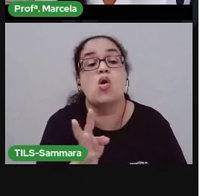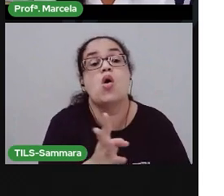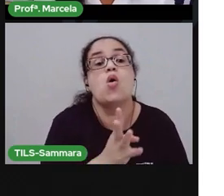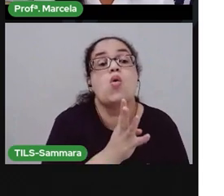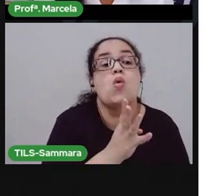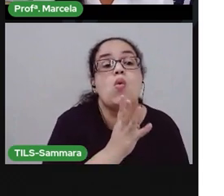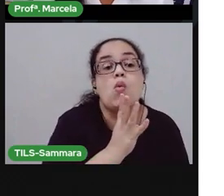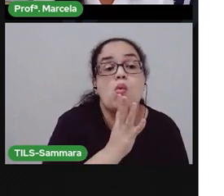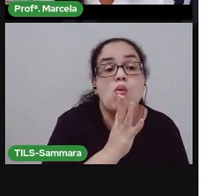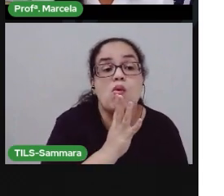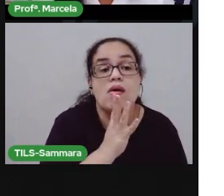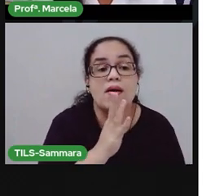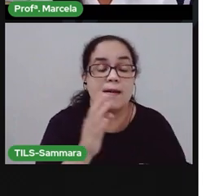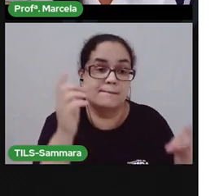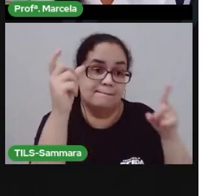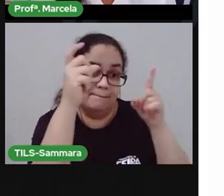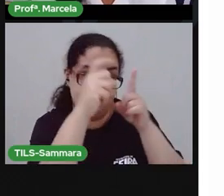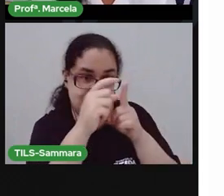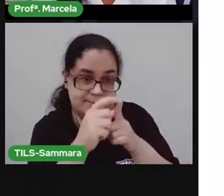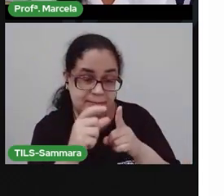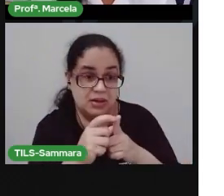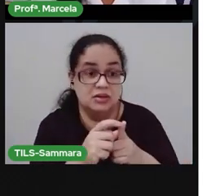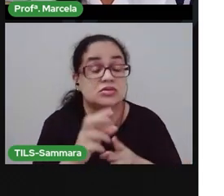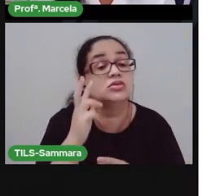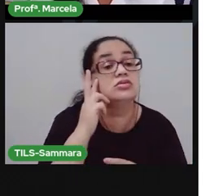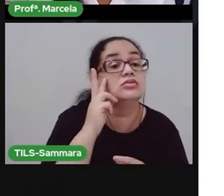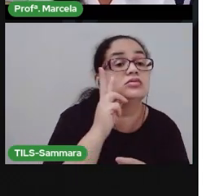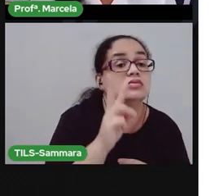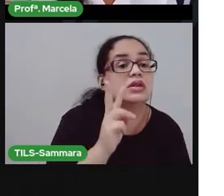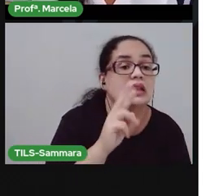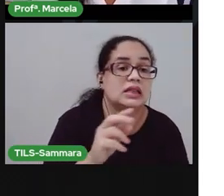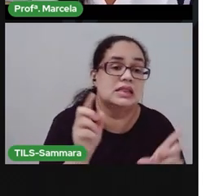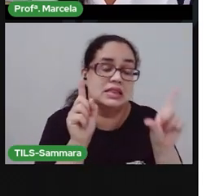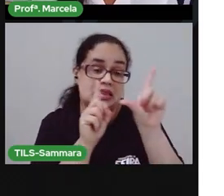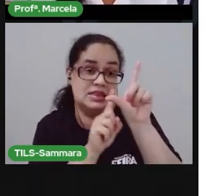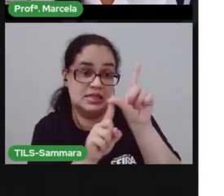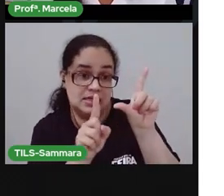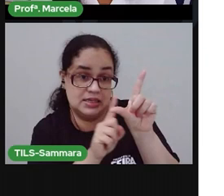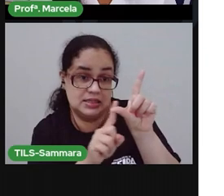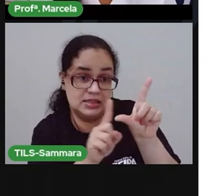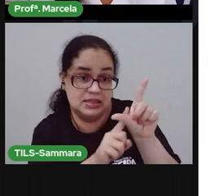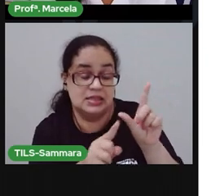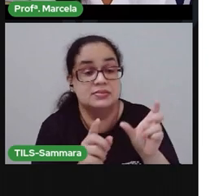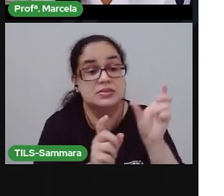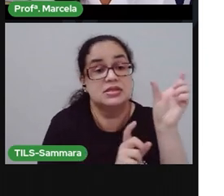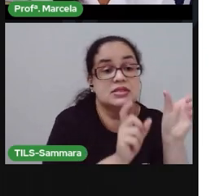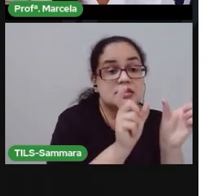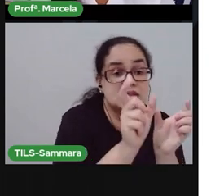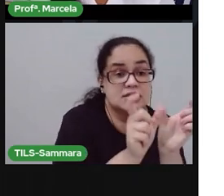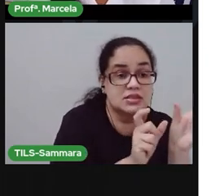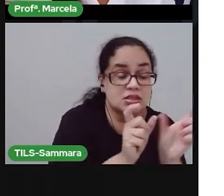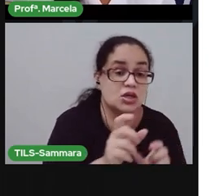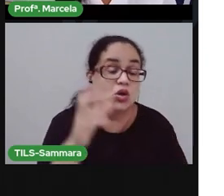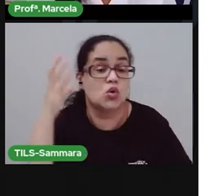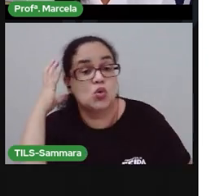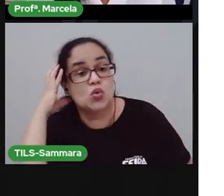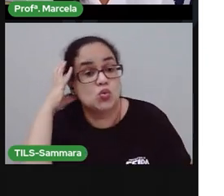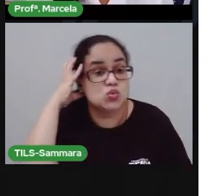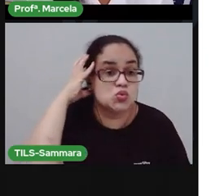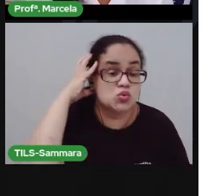a estrutura das palavras, identificando as letras, as sílabas, os